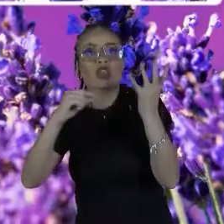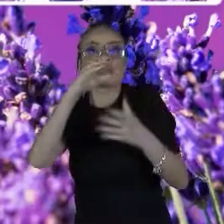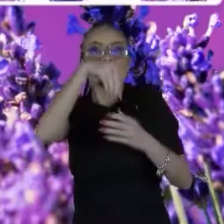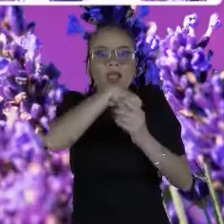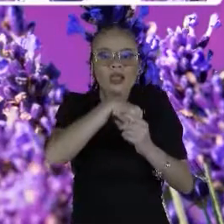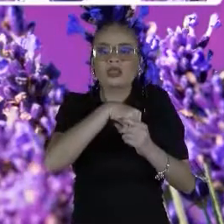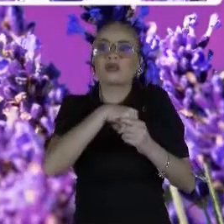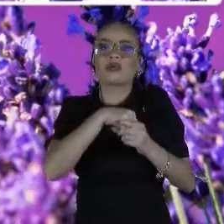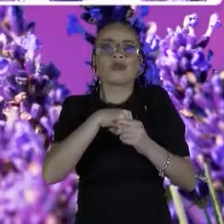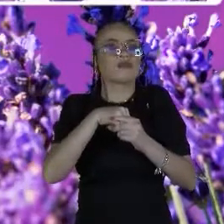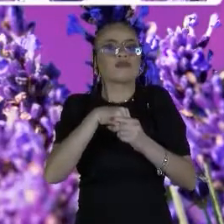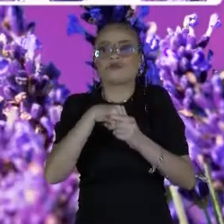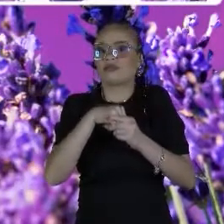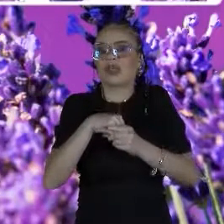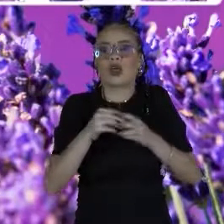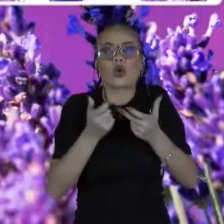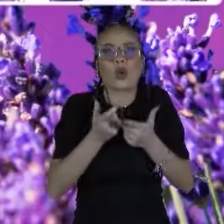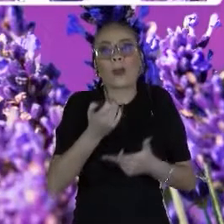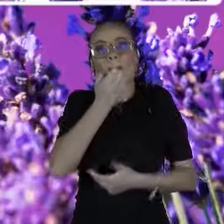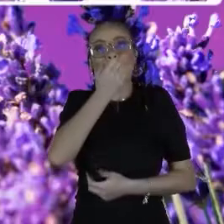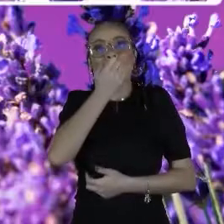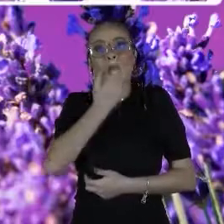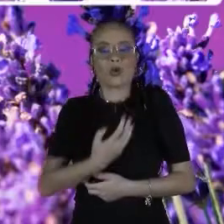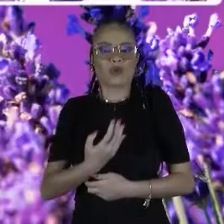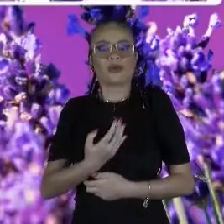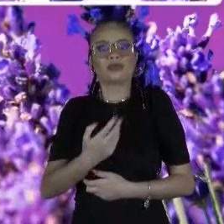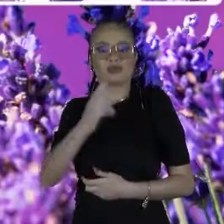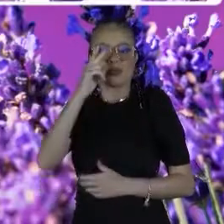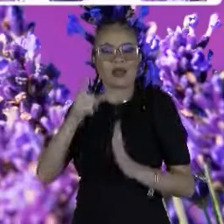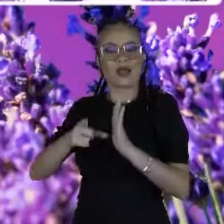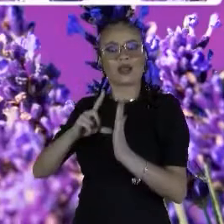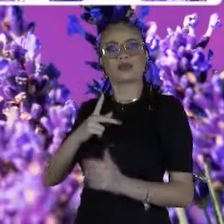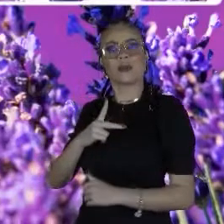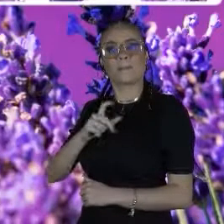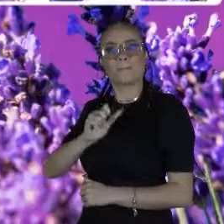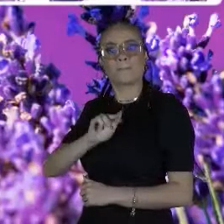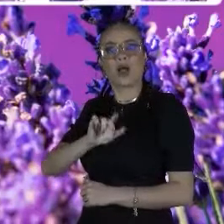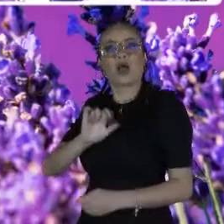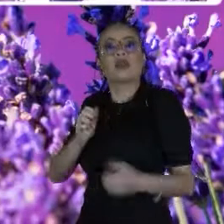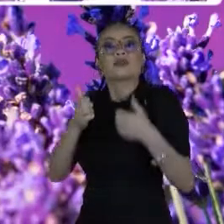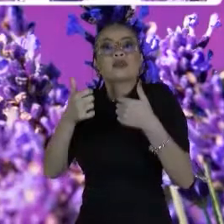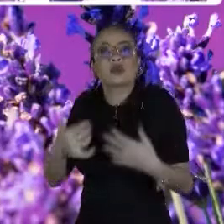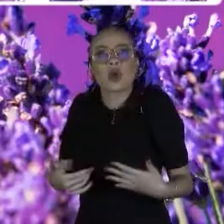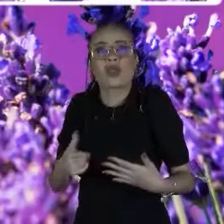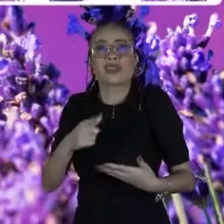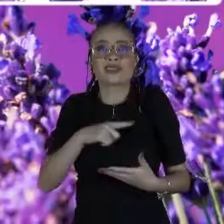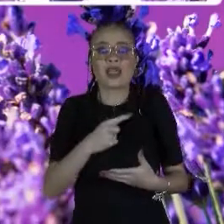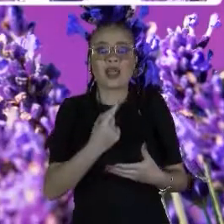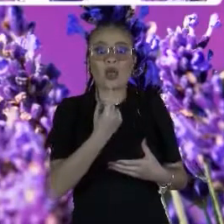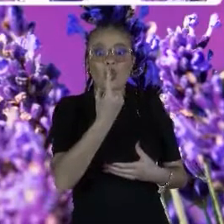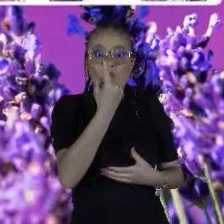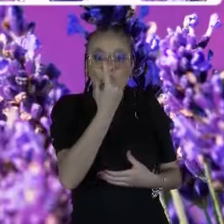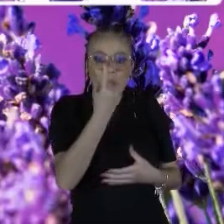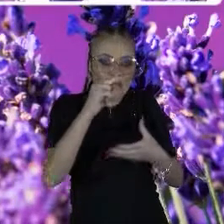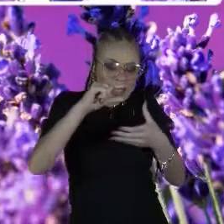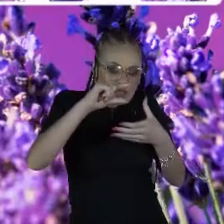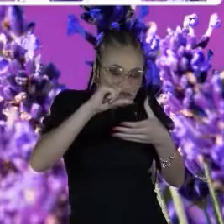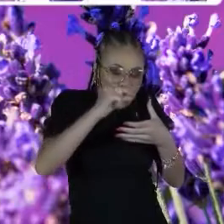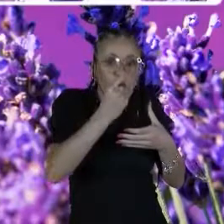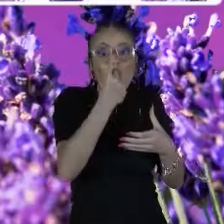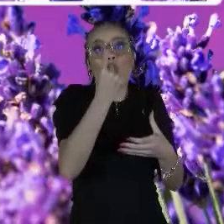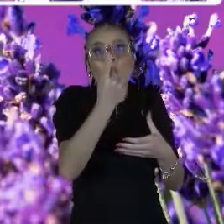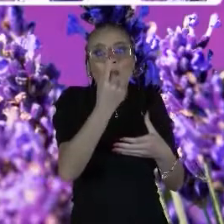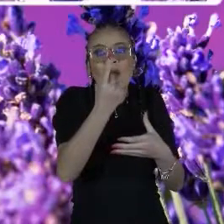ele é extremamente potente como Paulo falou no começo hoje né Uma gotinha de para mim tinha que vale a 28 xícaras